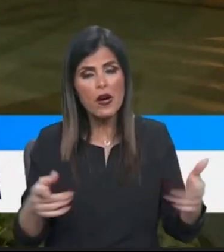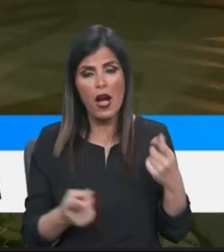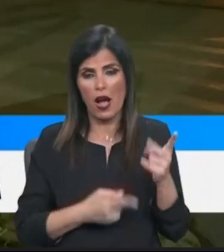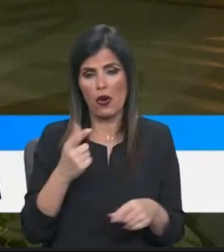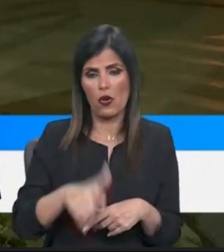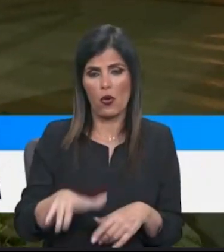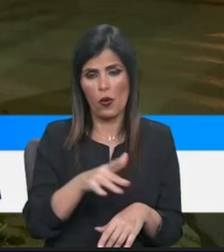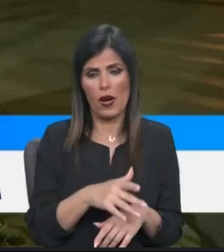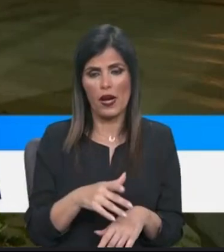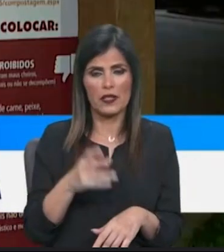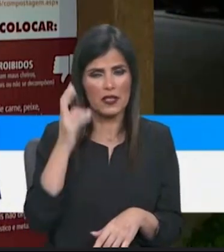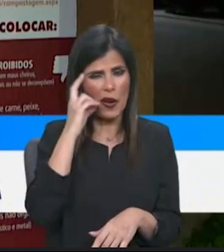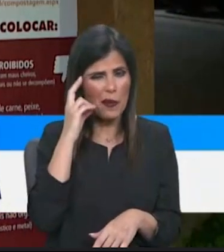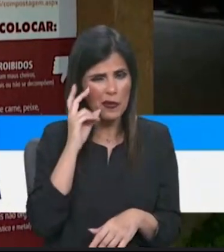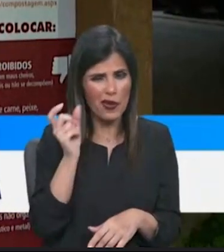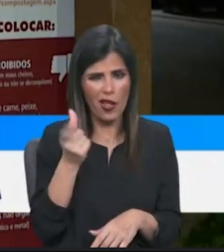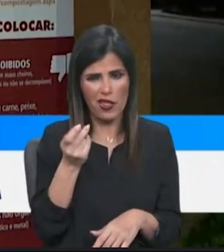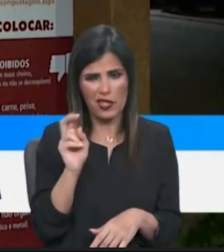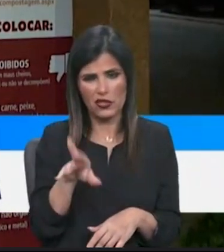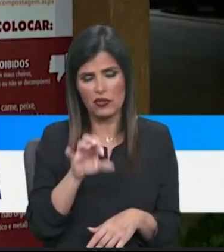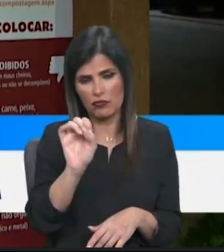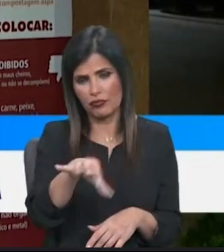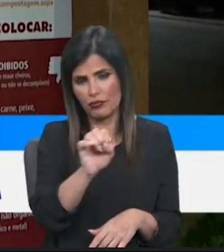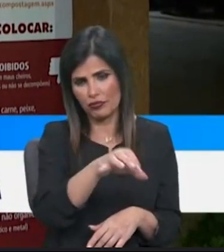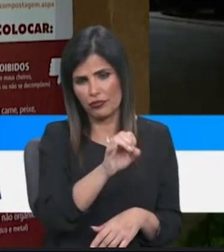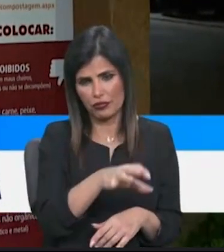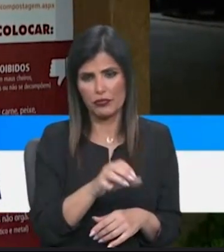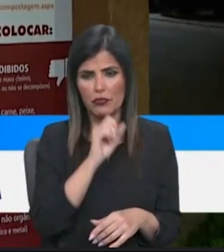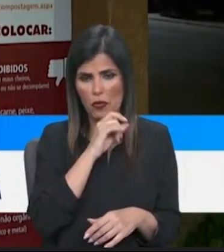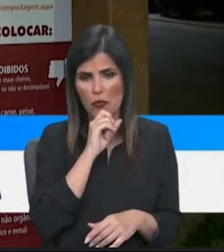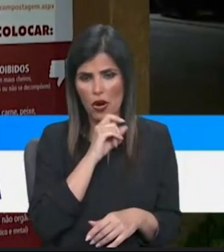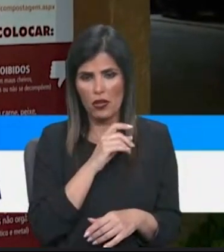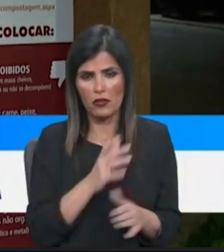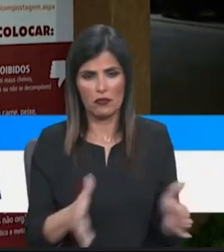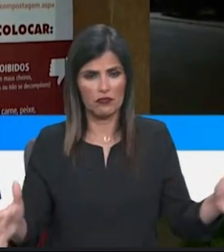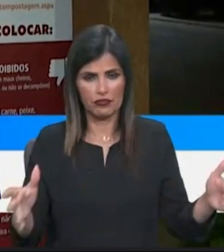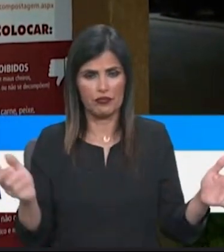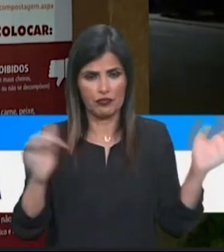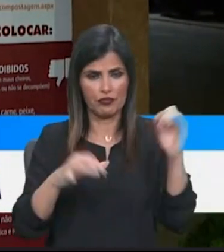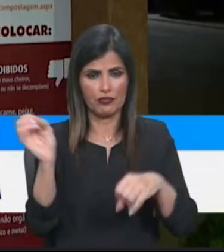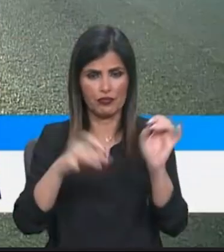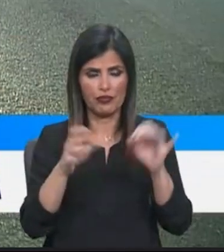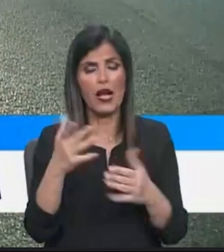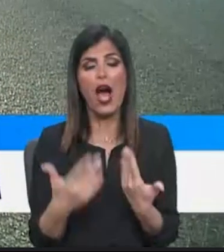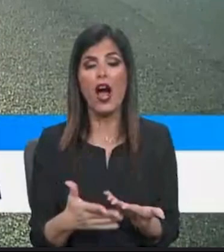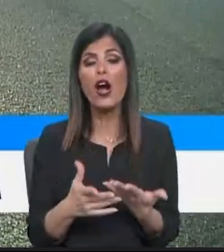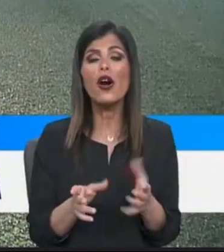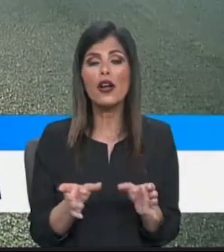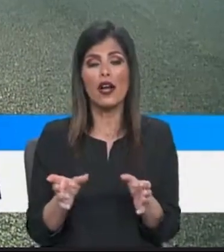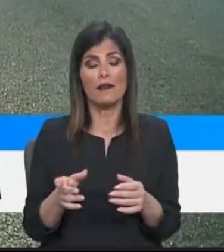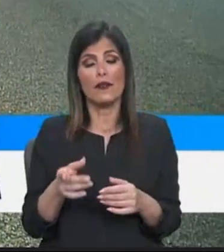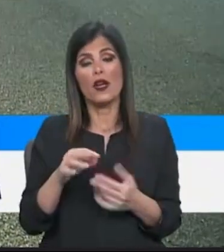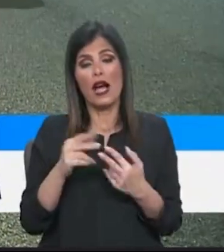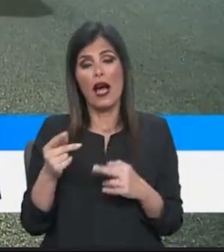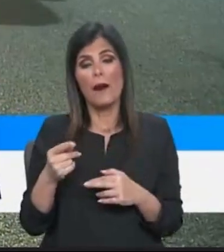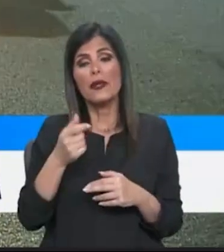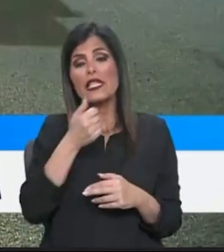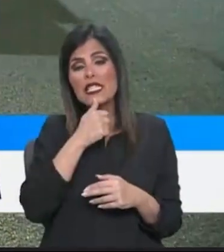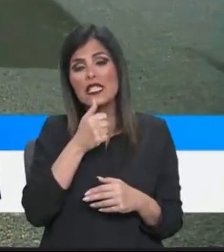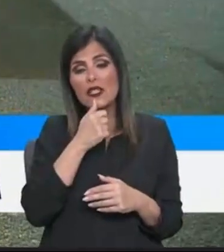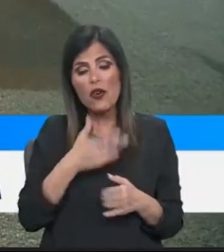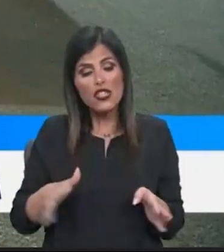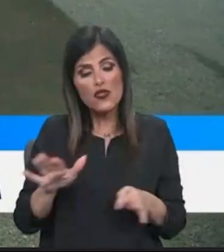o excesso de biorresíduos pode ser depositado em compostores comunitários. Para já, o município decidiu que também as fraldas são recolhidas à parte,